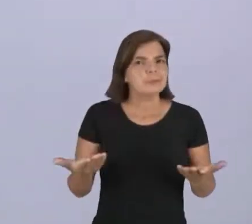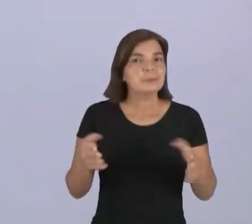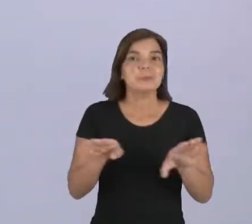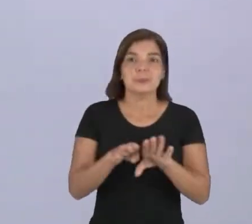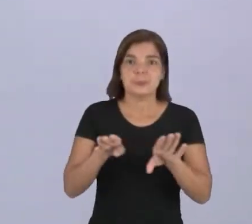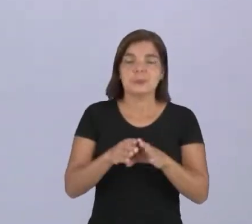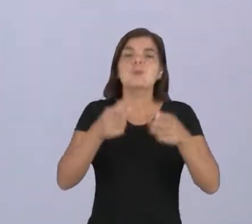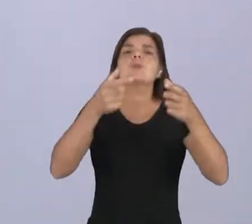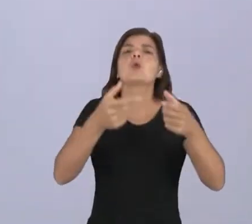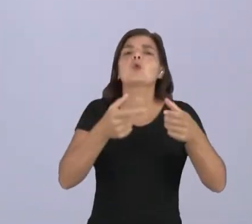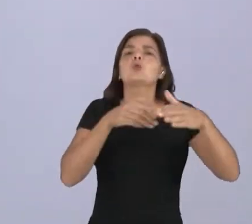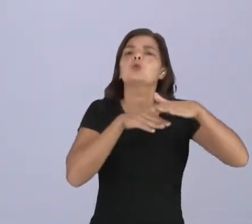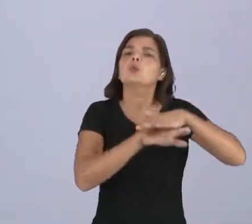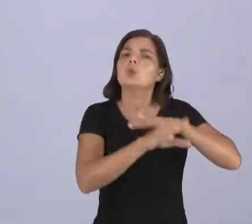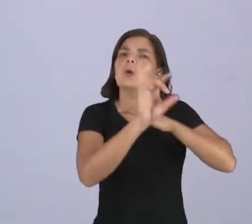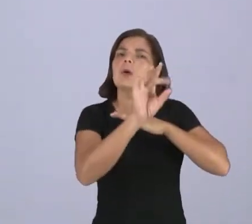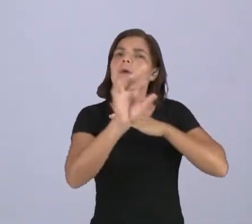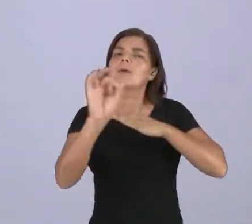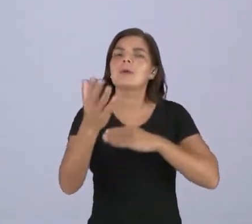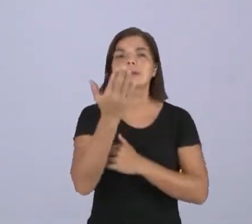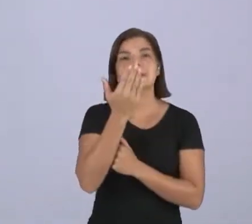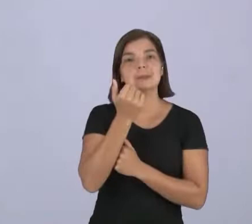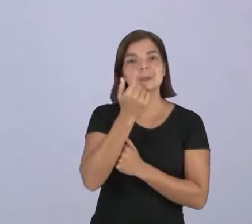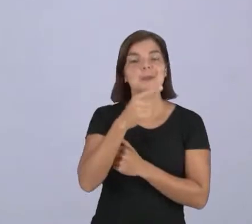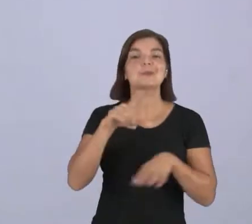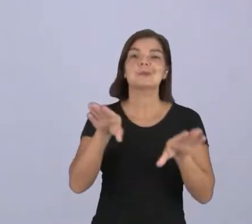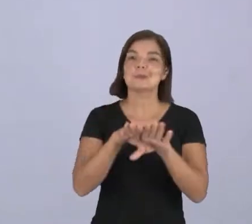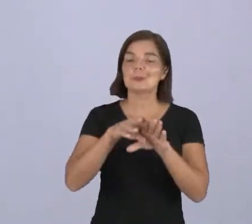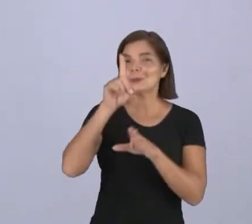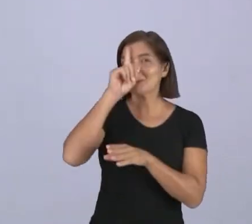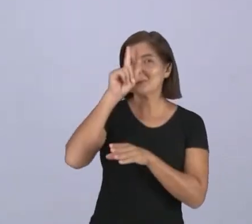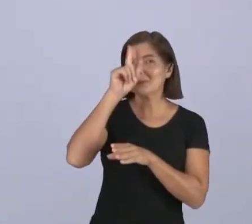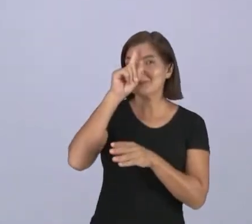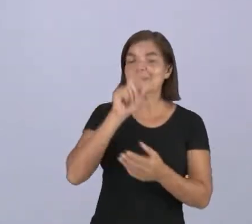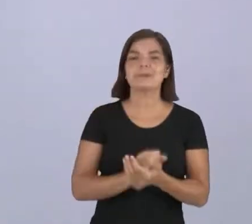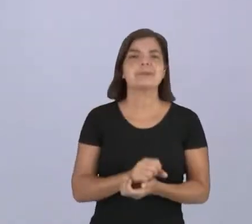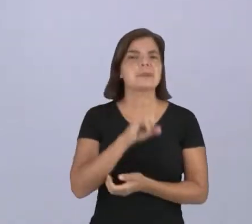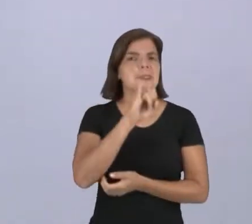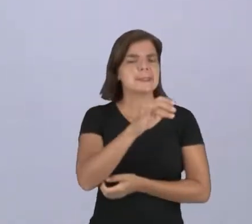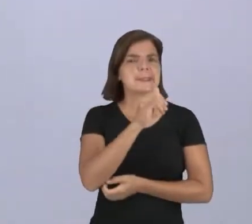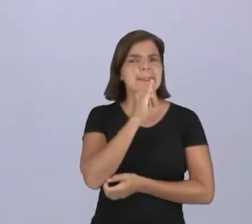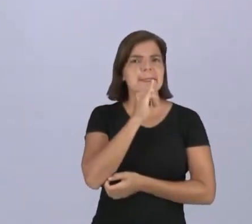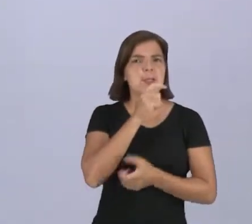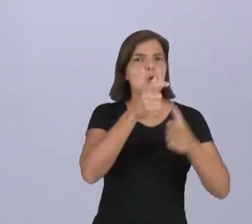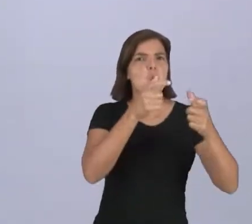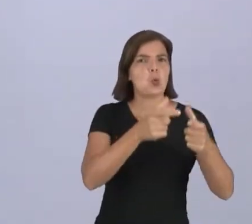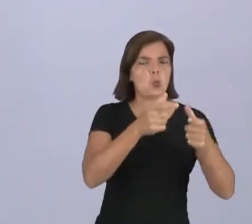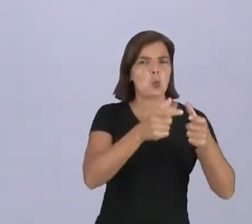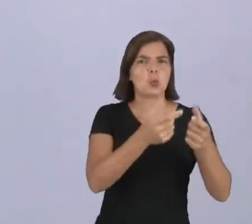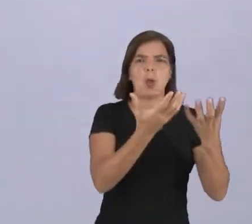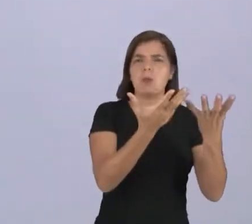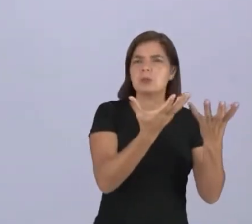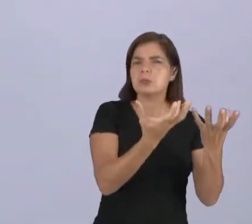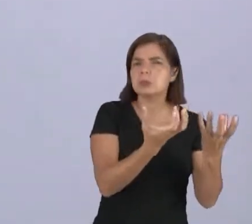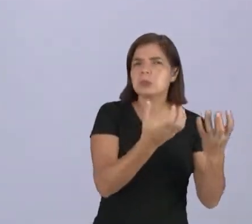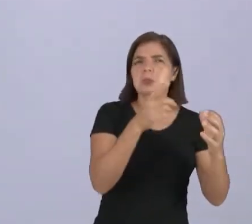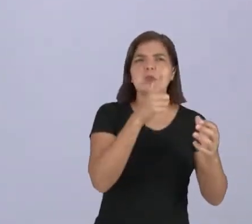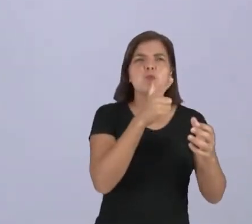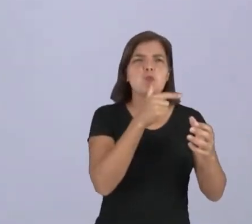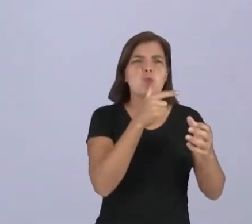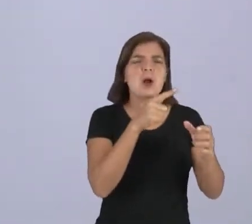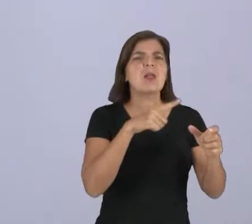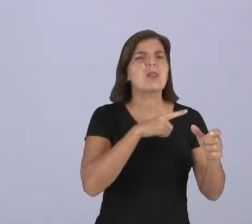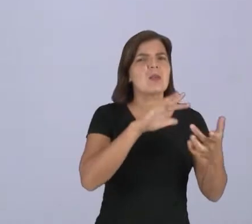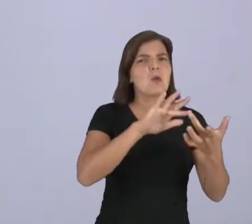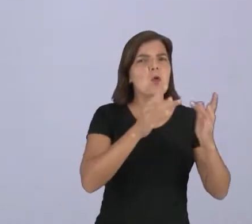condições de onde a gente vai colocar cada um dos alimentos que a gente vai consumir no nosso dia a dia. Se a gente deixa em um lugar que é úmido, que também